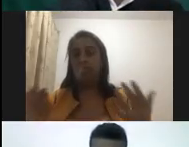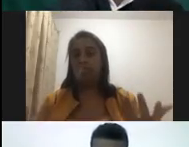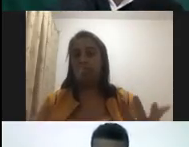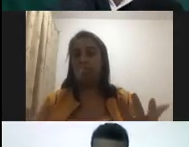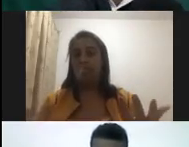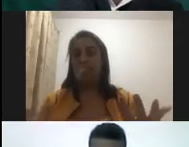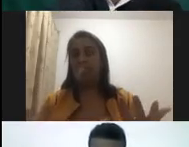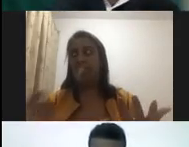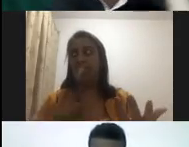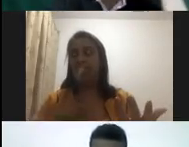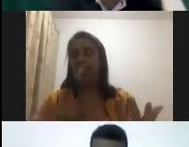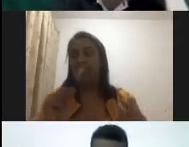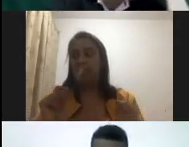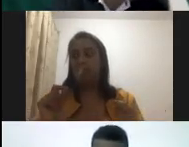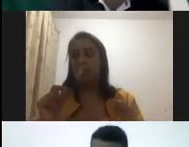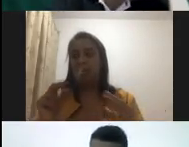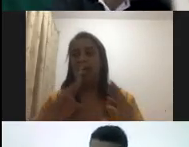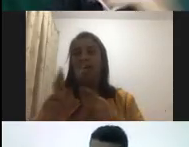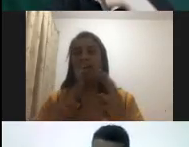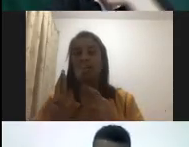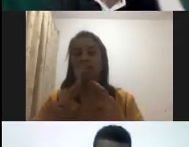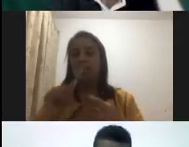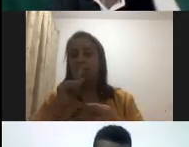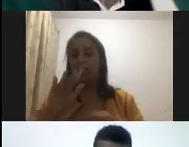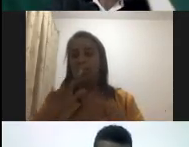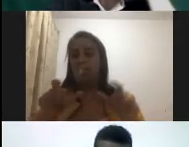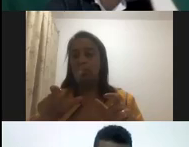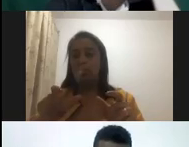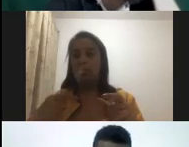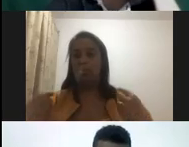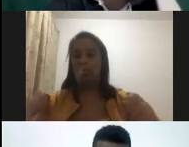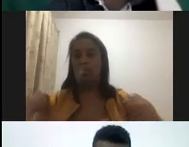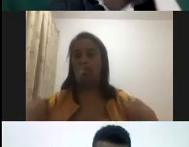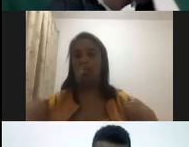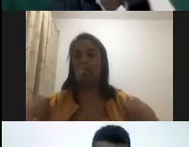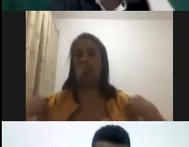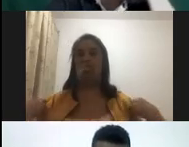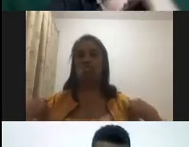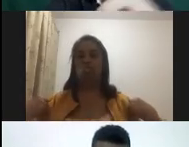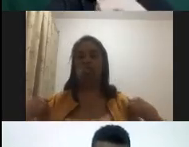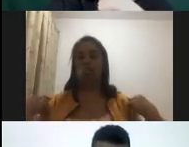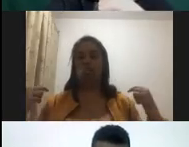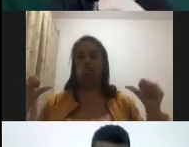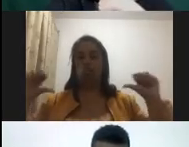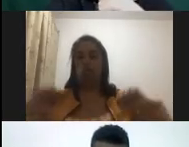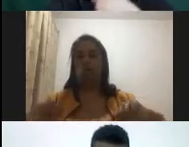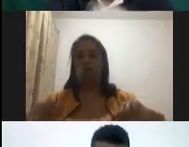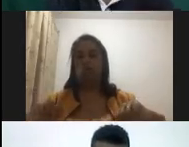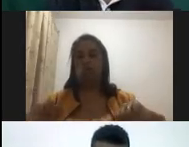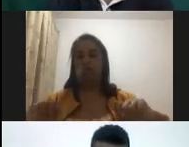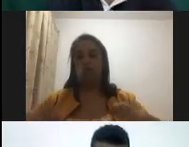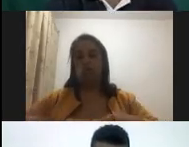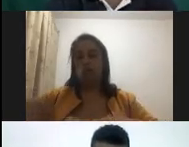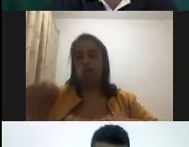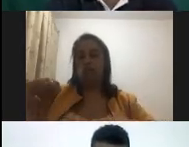naquelas pessoas que têm depressão dos ombros. Lembra quando o ombro está deprimido? O elevador da escápula ele é